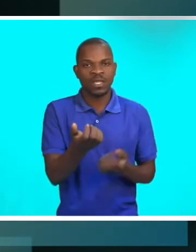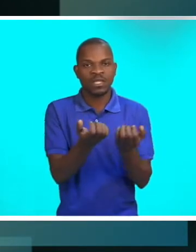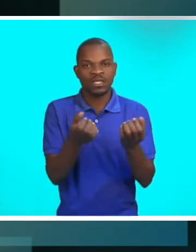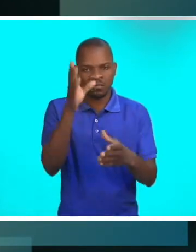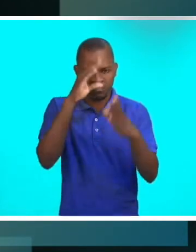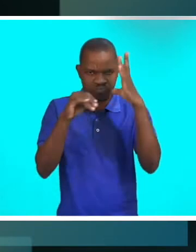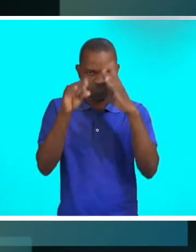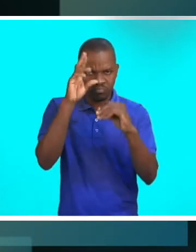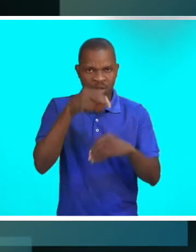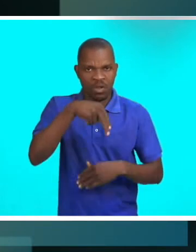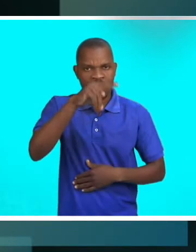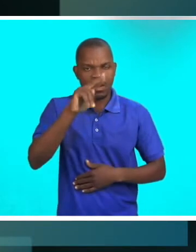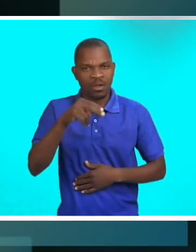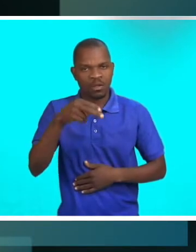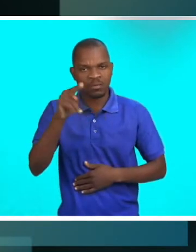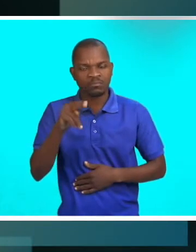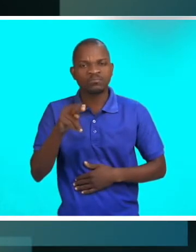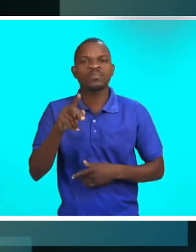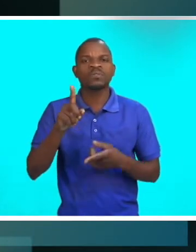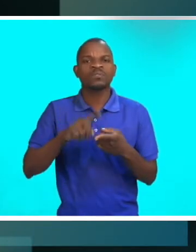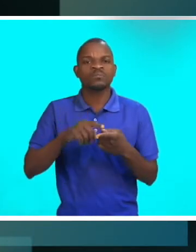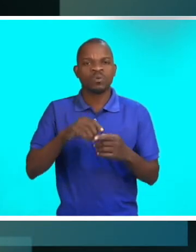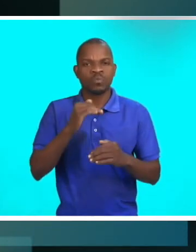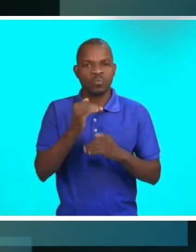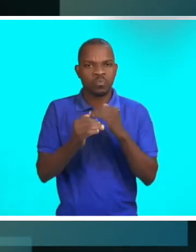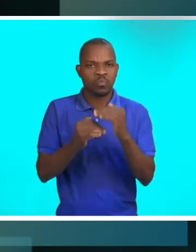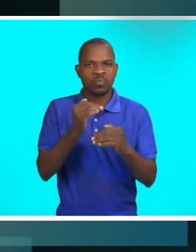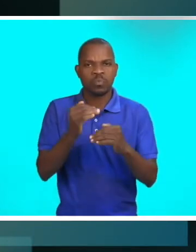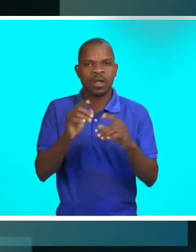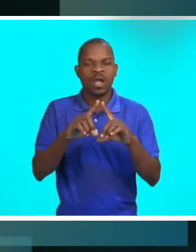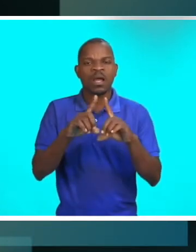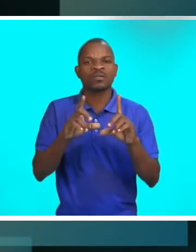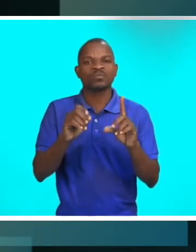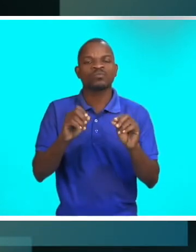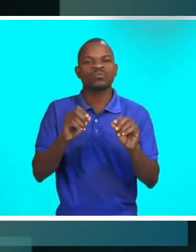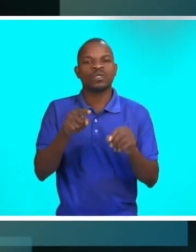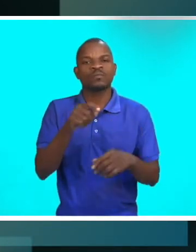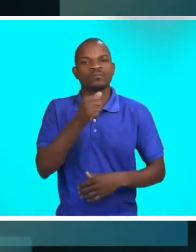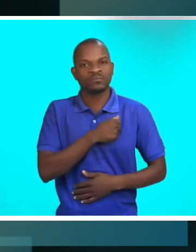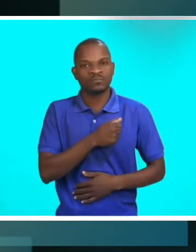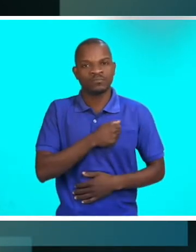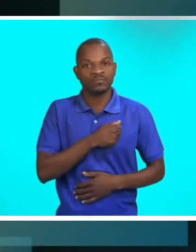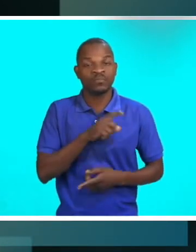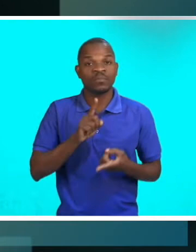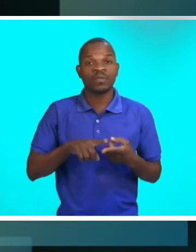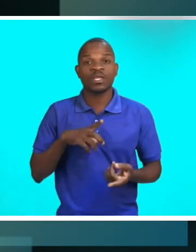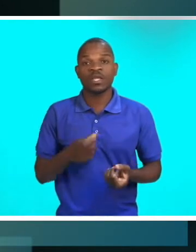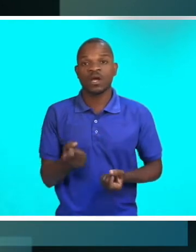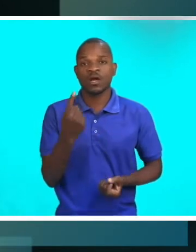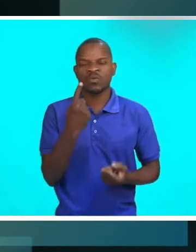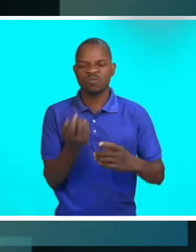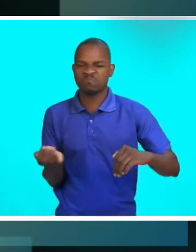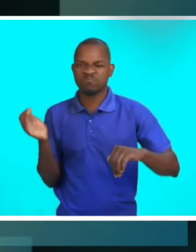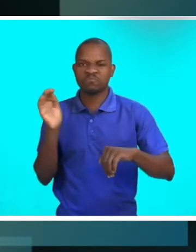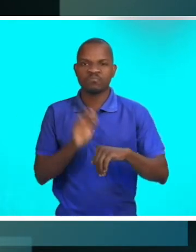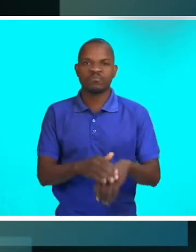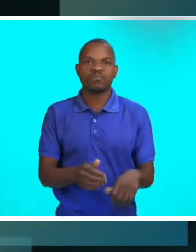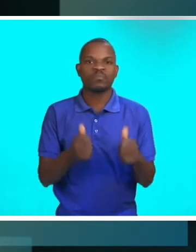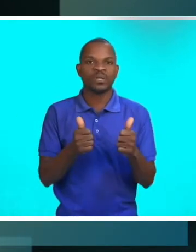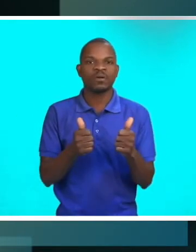arte, não é? E desenvolverem o que eu estava a explicar há pouco tempo, essa parte sensível deles. Agora, há uns que têm talento.